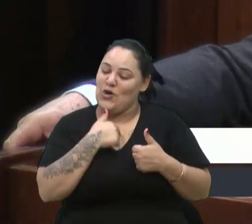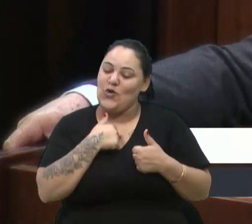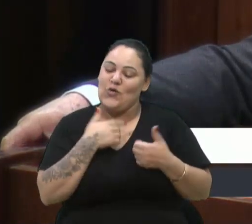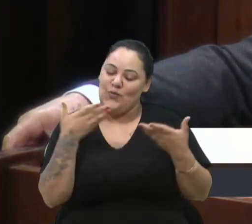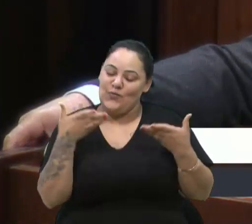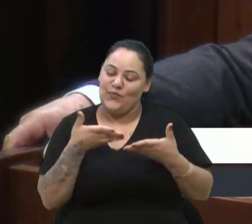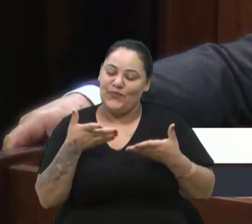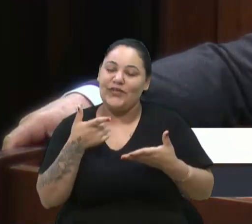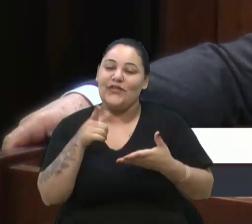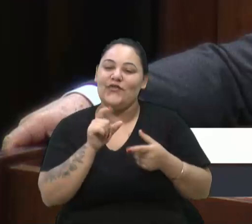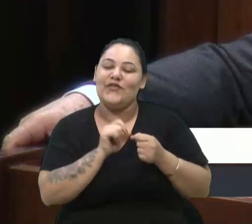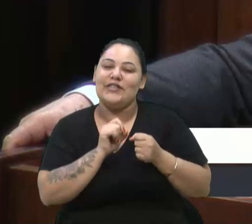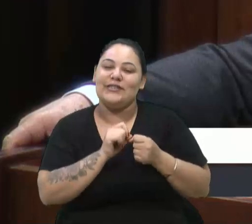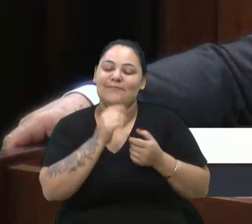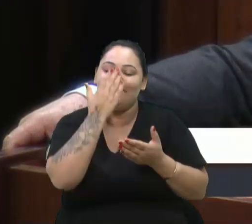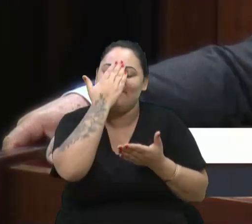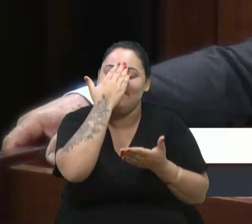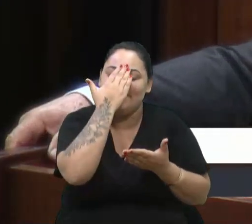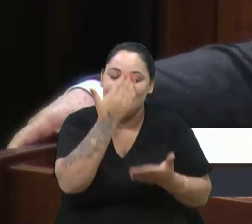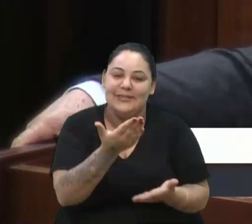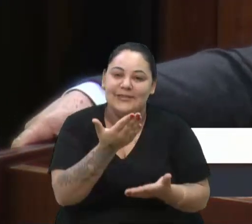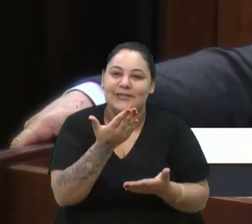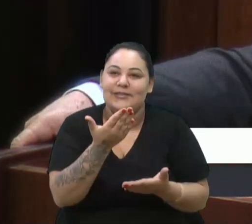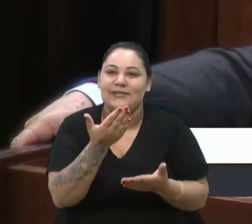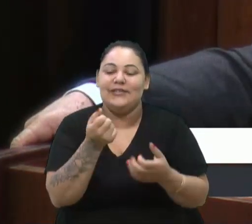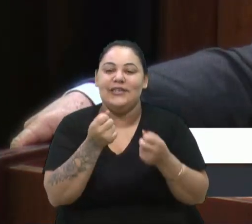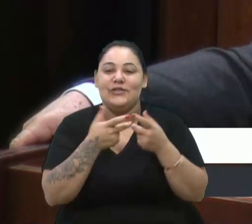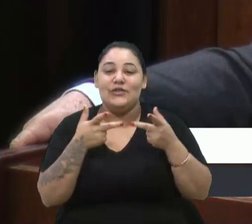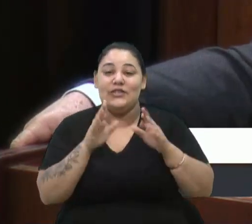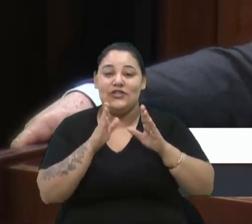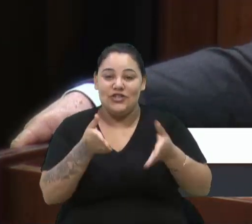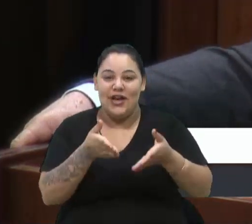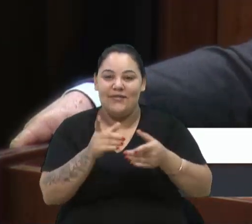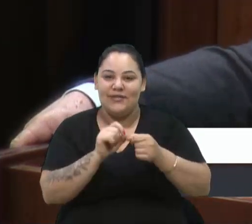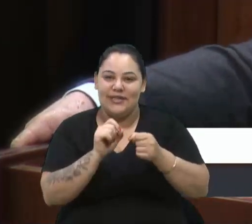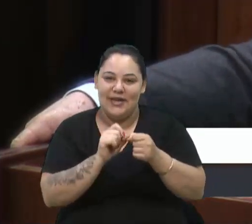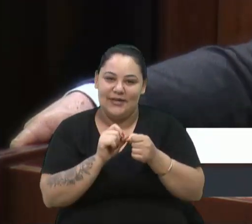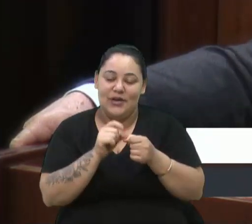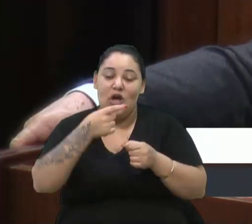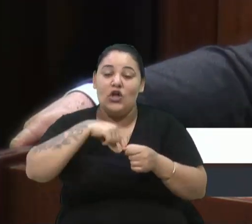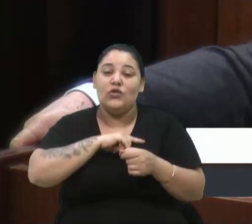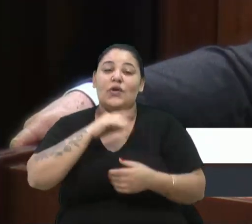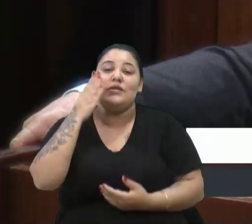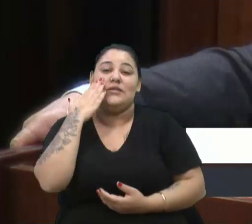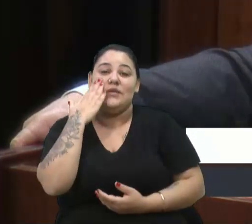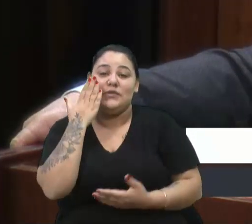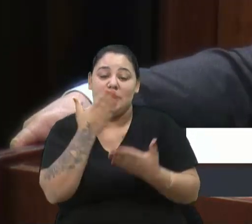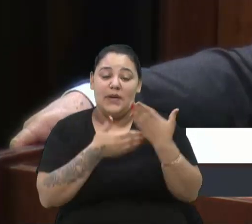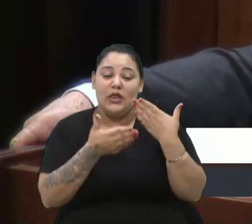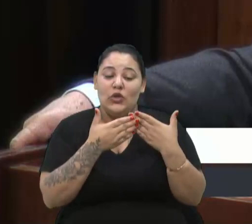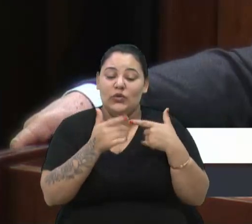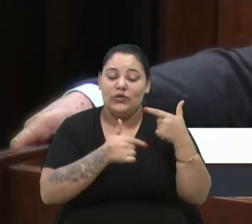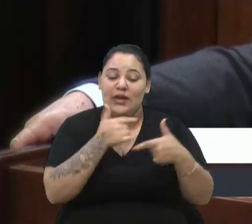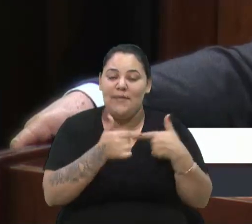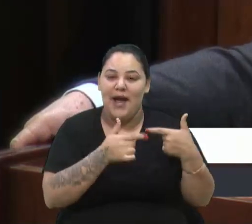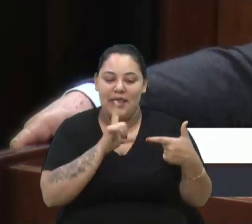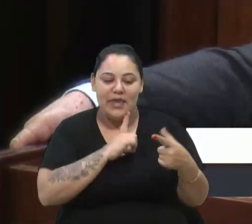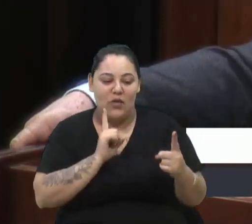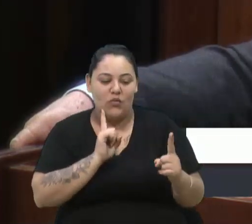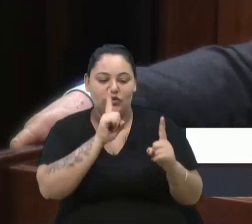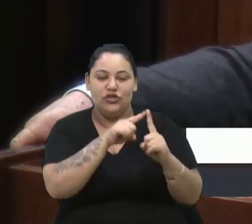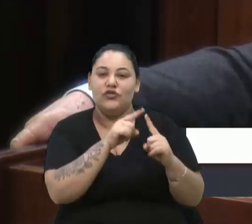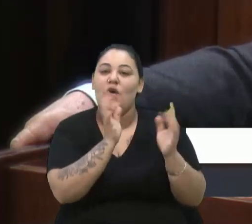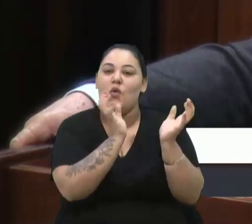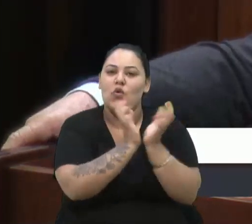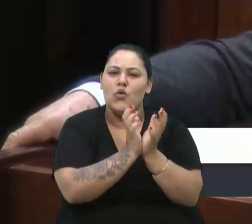daquilo que já foi feito a gente sabe que para todo esse trabalho chegar objetivo que está é uma